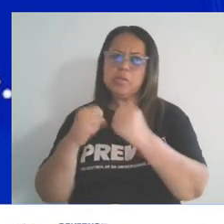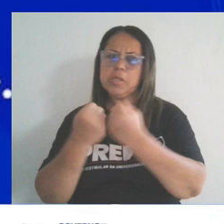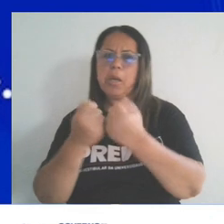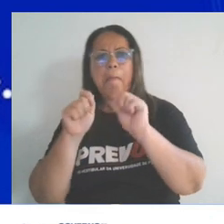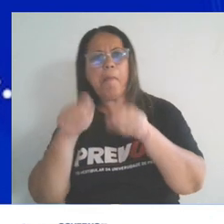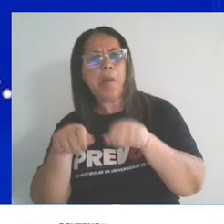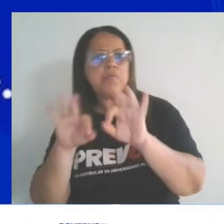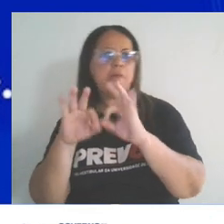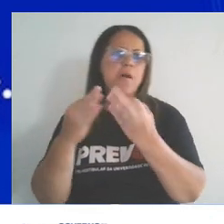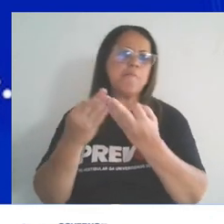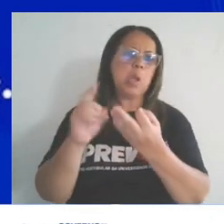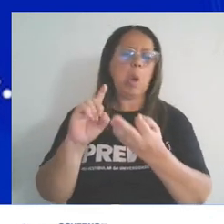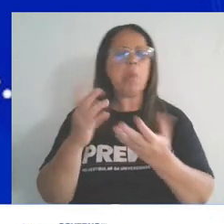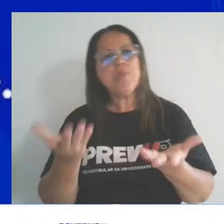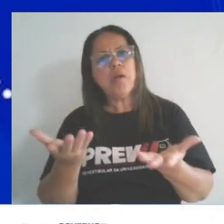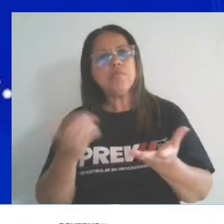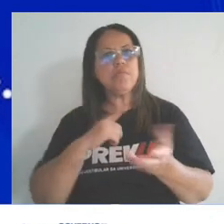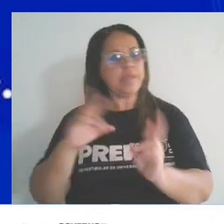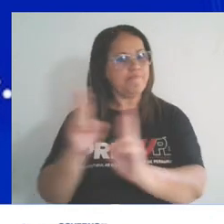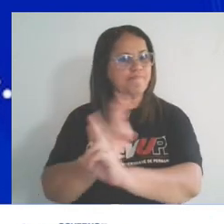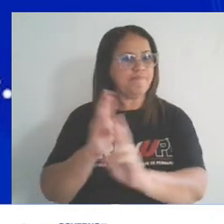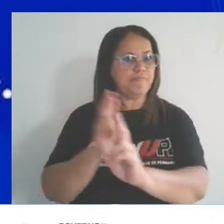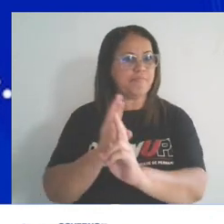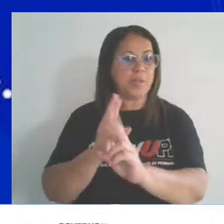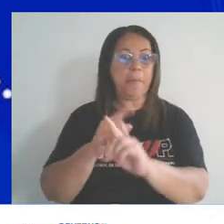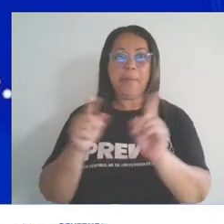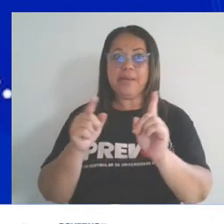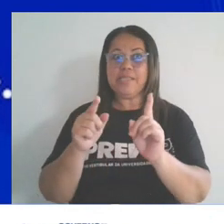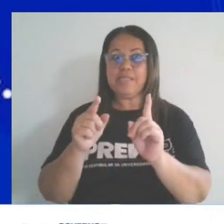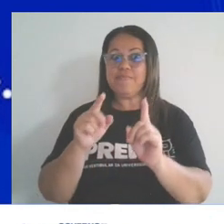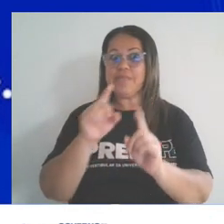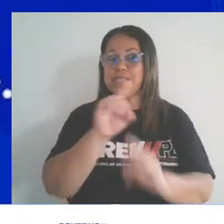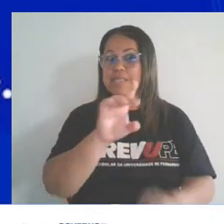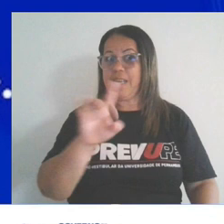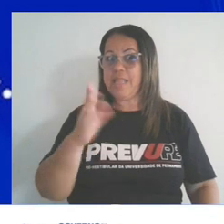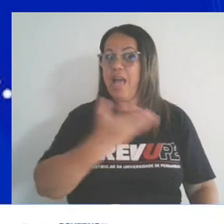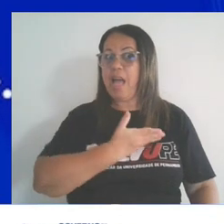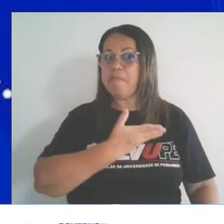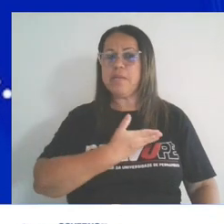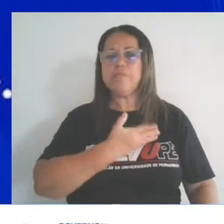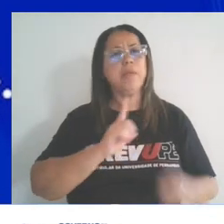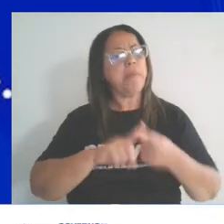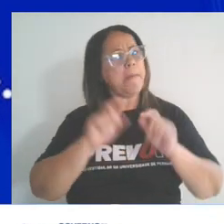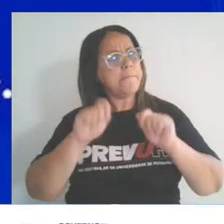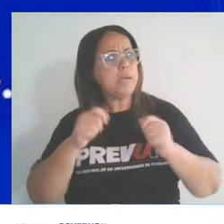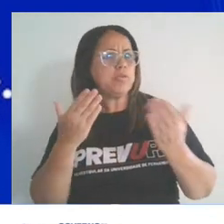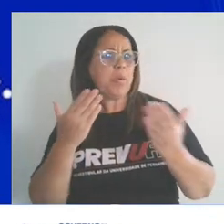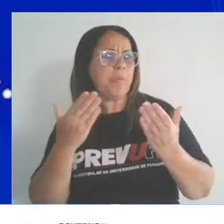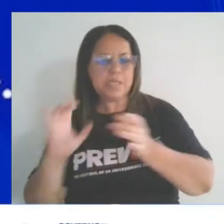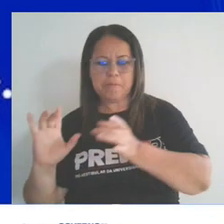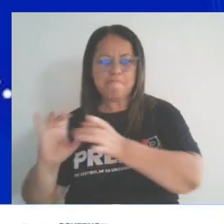parentais, que se relacionam. Cada amigo que você tem também pode ser entendido como um outro